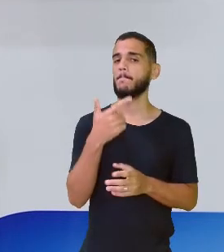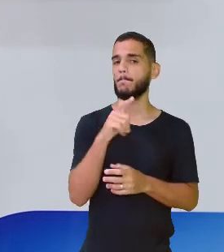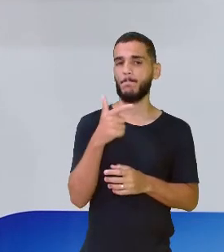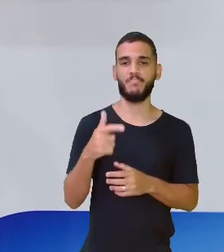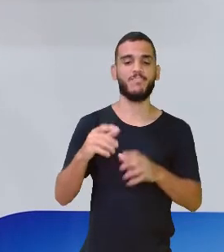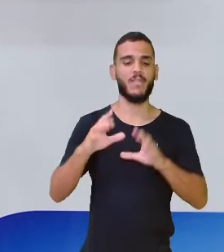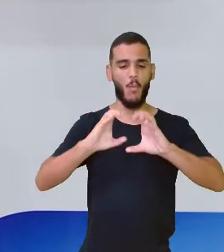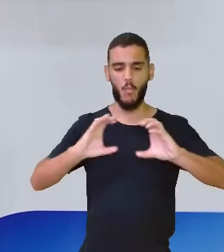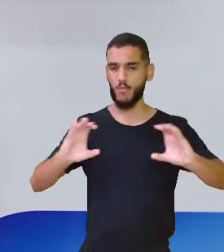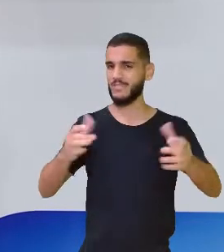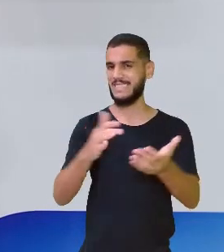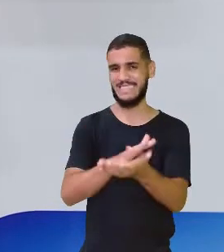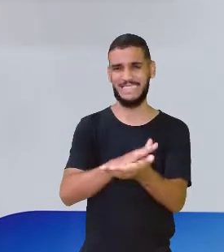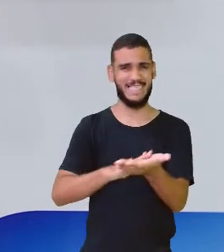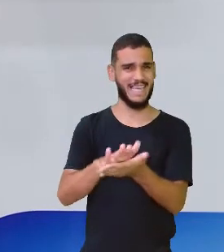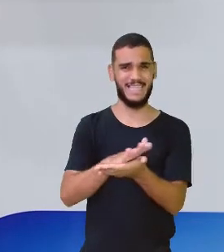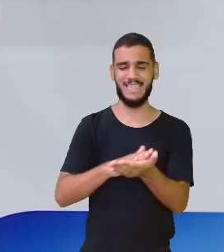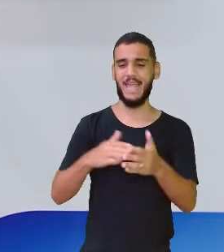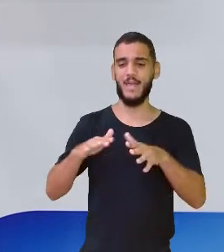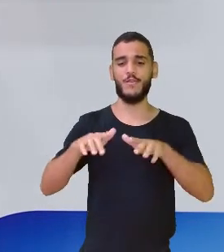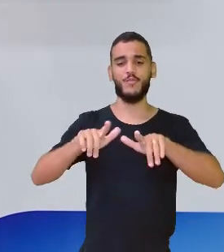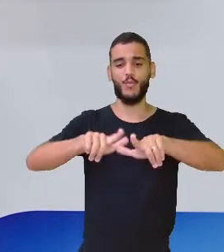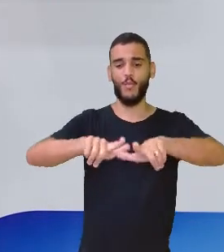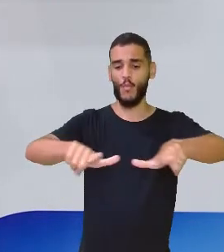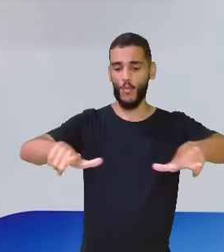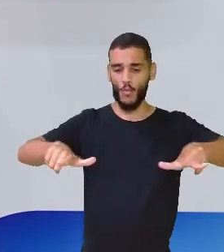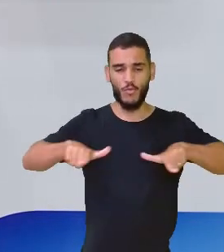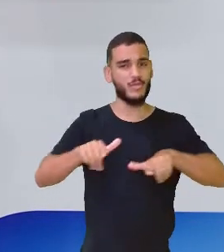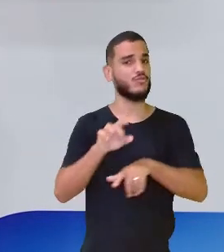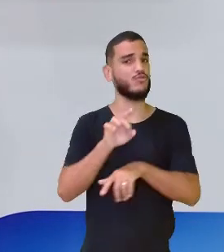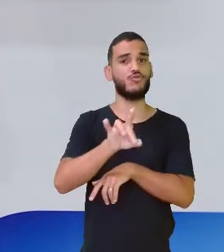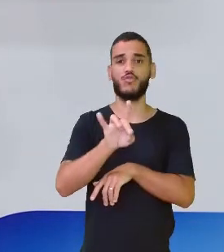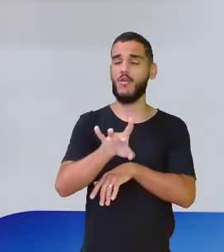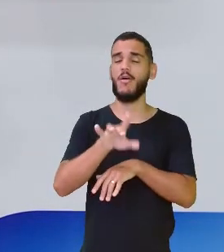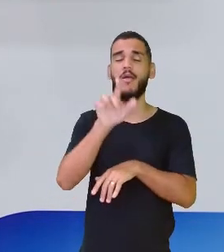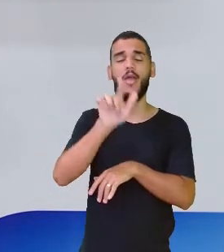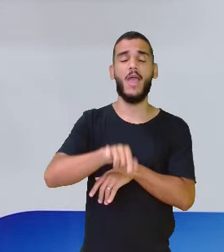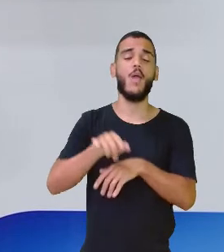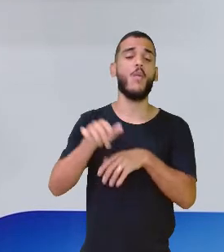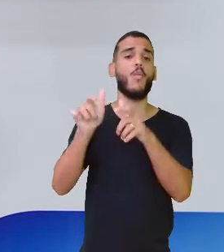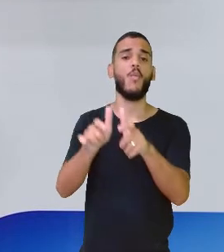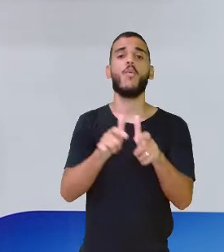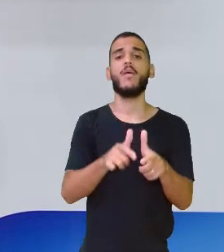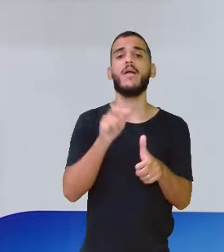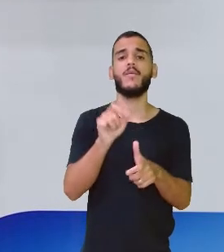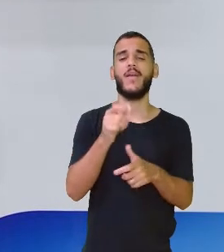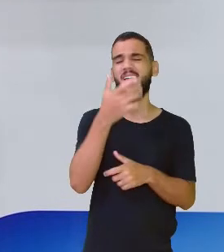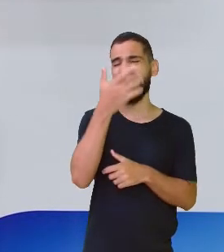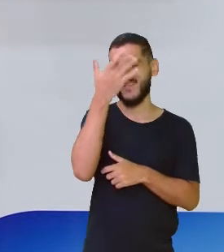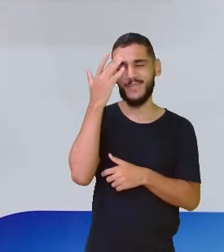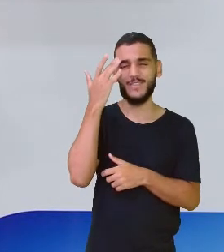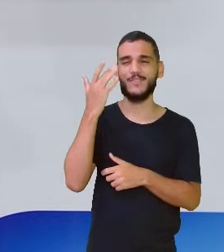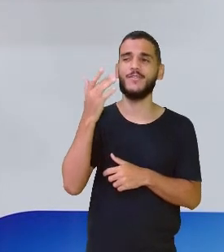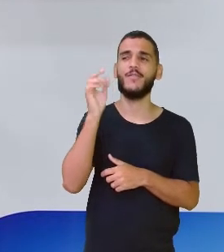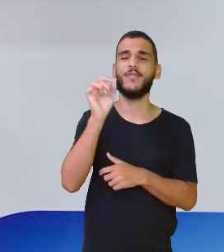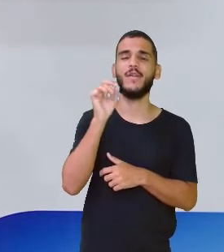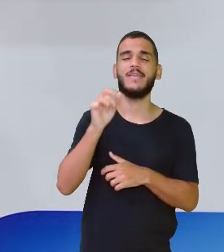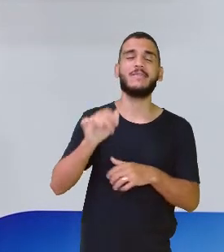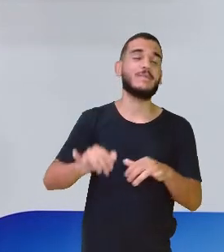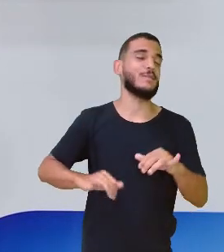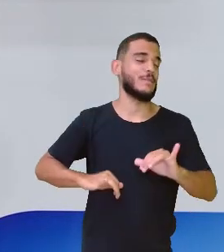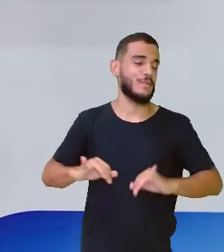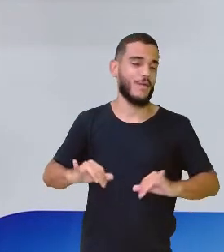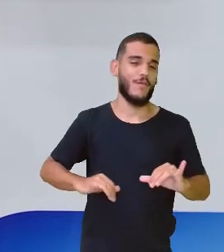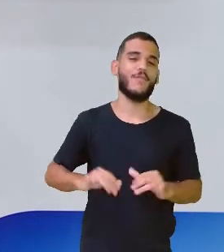nada, dormia no chão ali. Então era um local onde eles passavam um grande aperto,